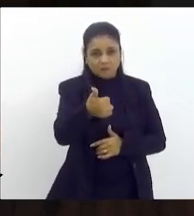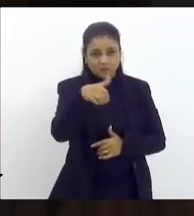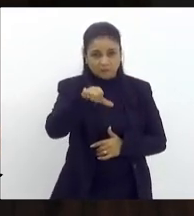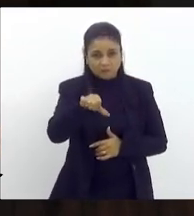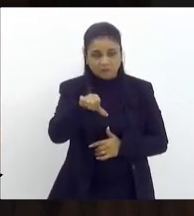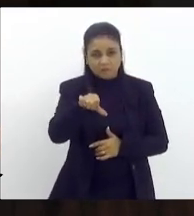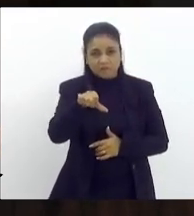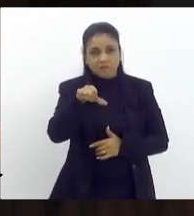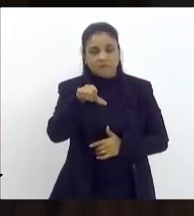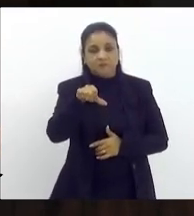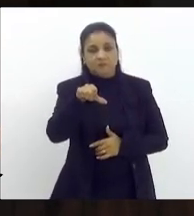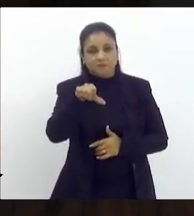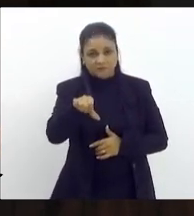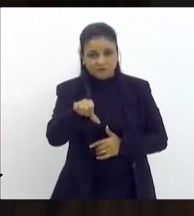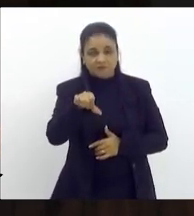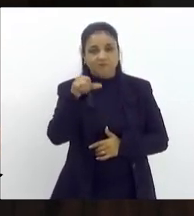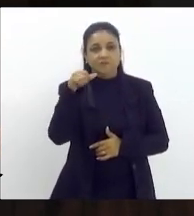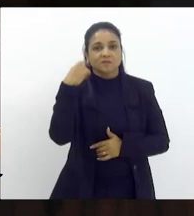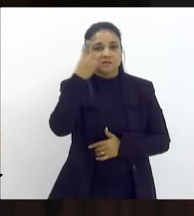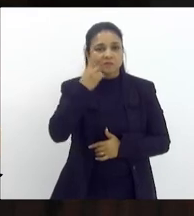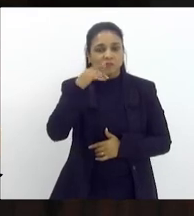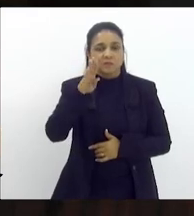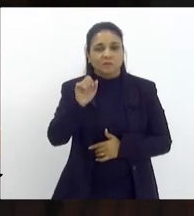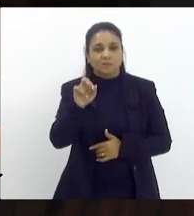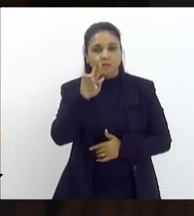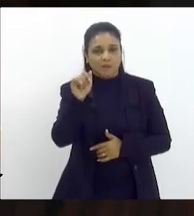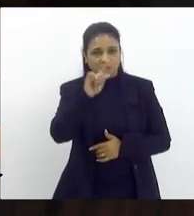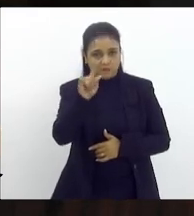do deputado brasão